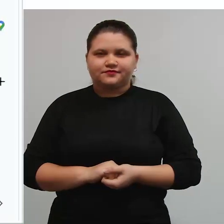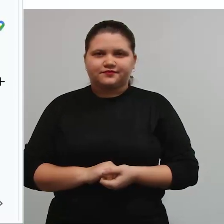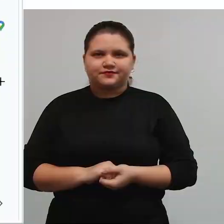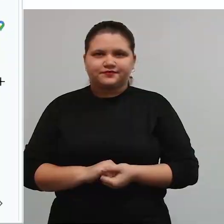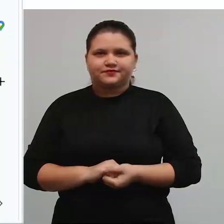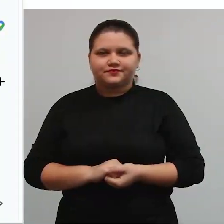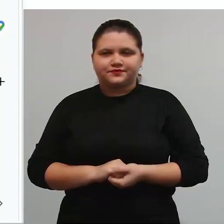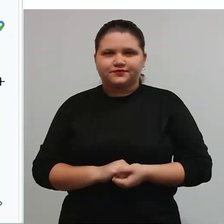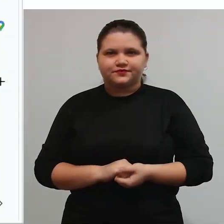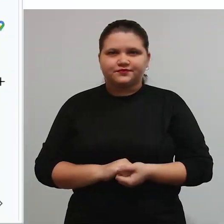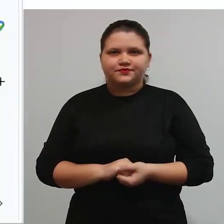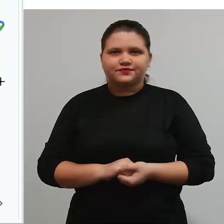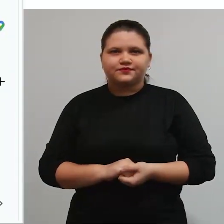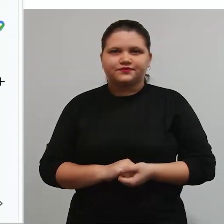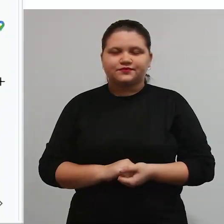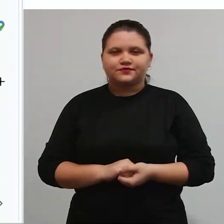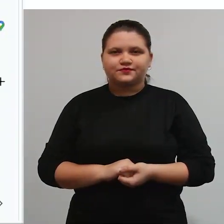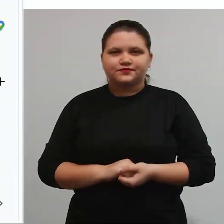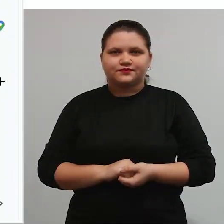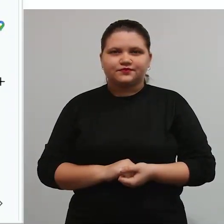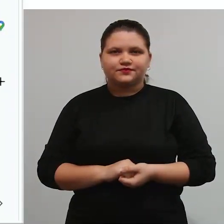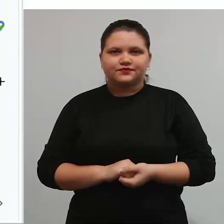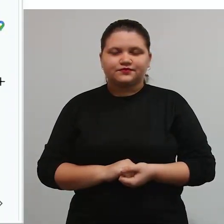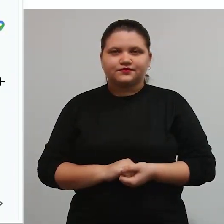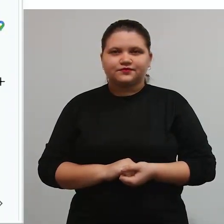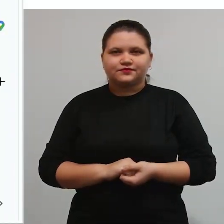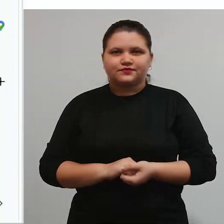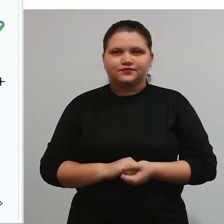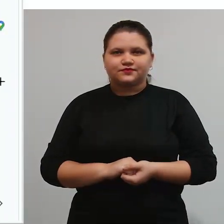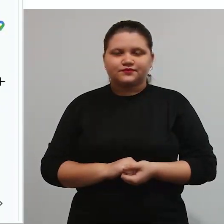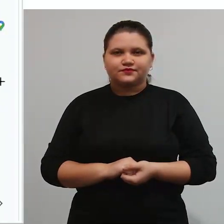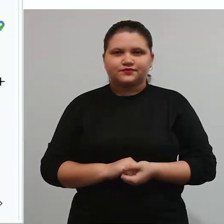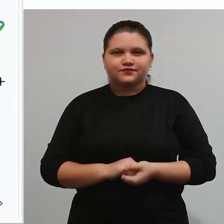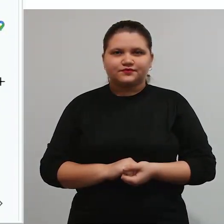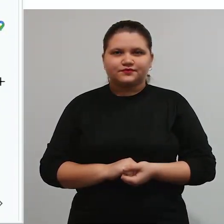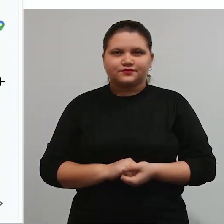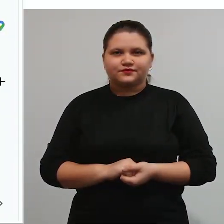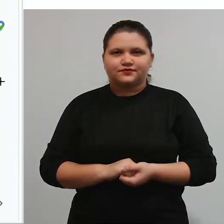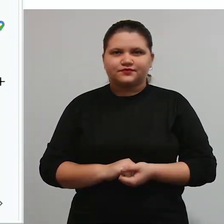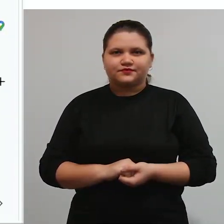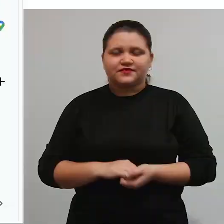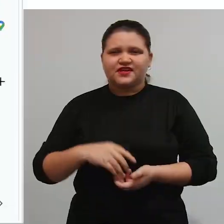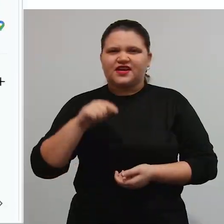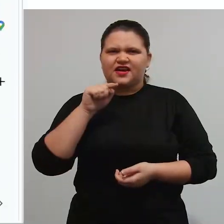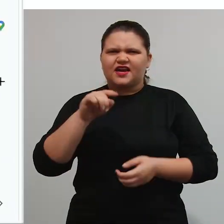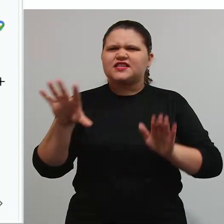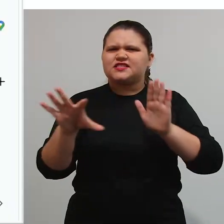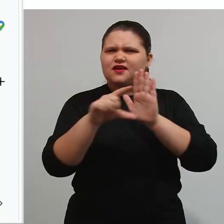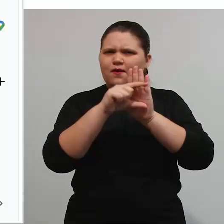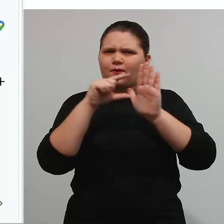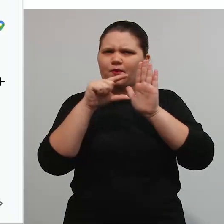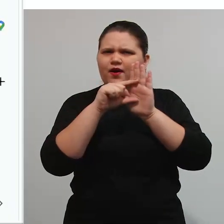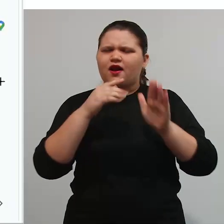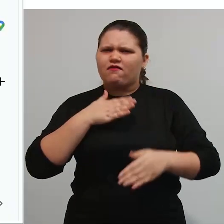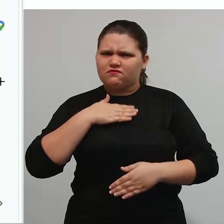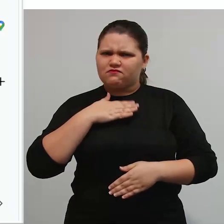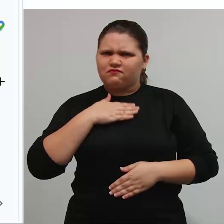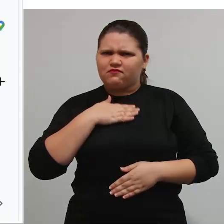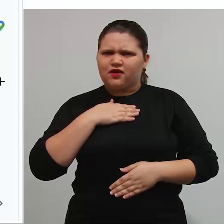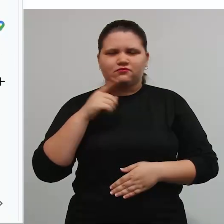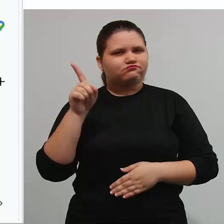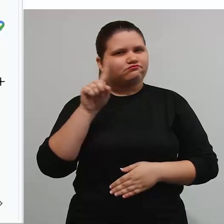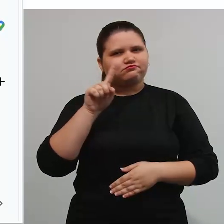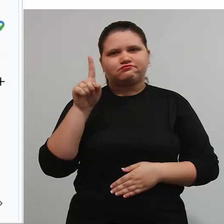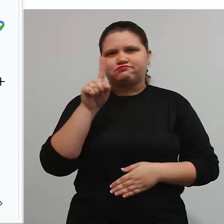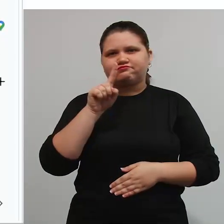Ctrl V. Então, tá aqui o trecho, ó. Tá aqui o trecho, esse trecho é meu? Não, não é meu. Então, o que eu tenho que fazer?